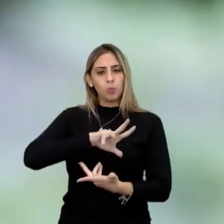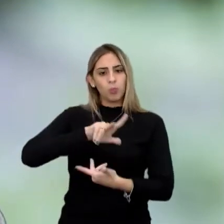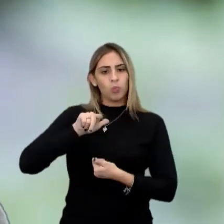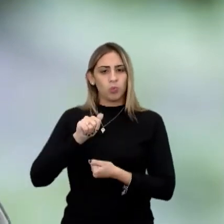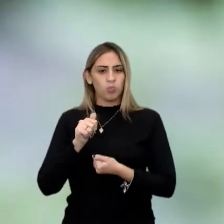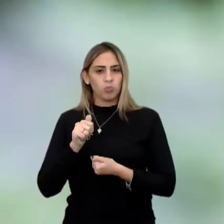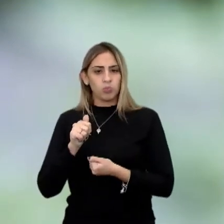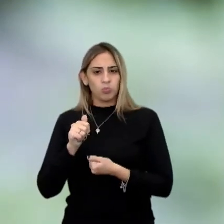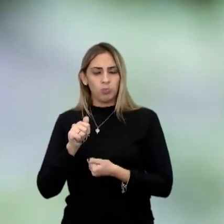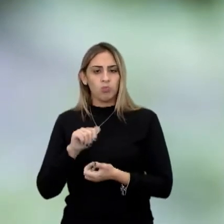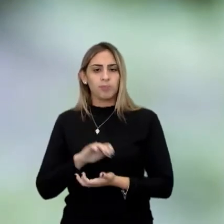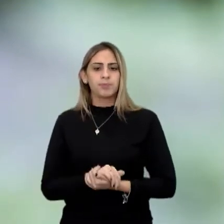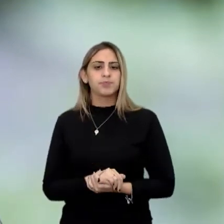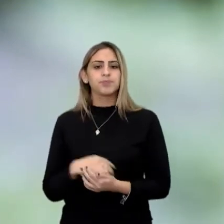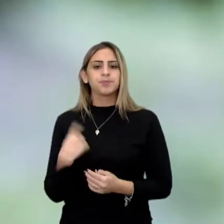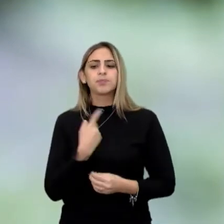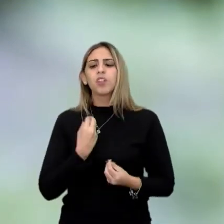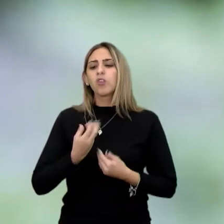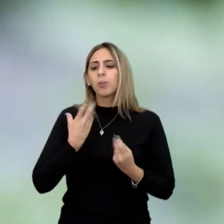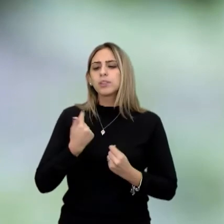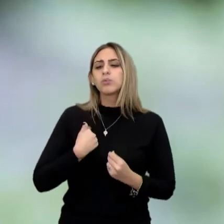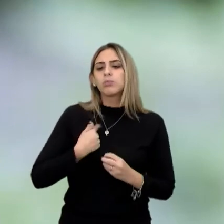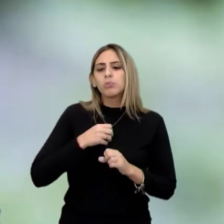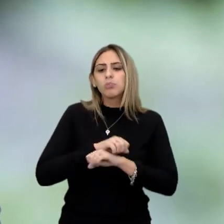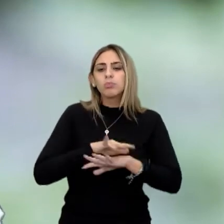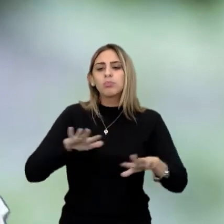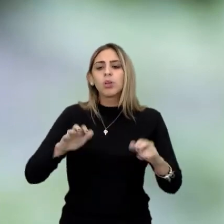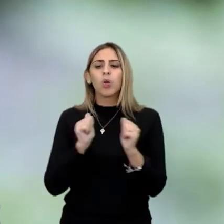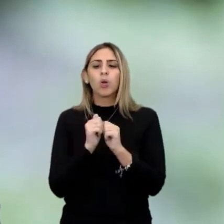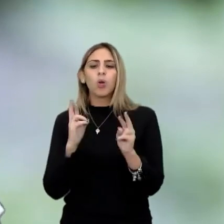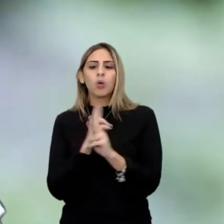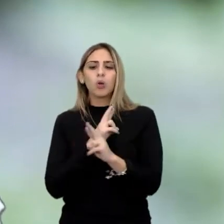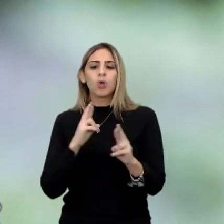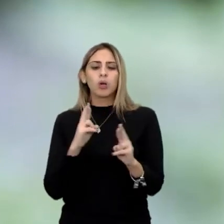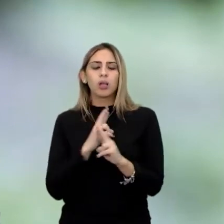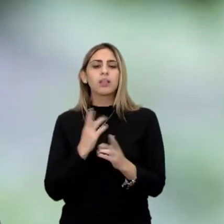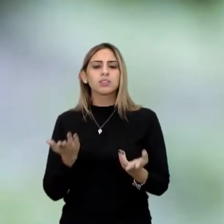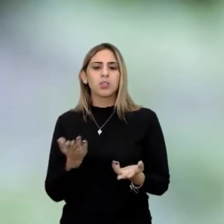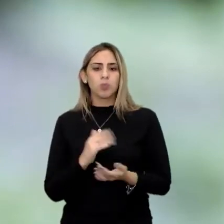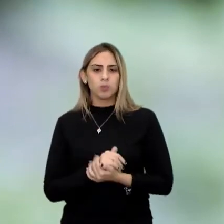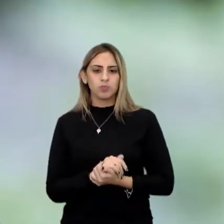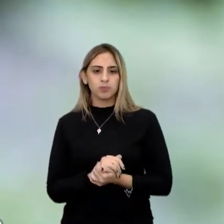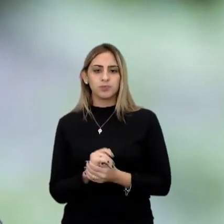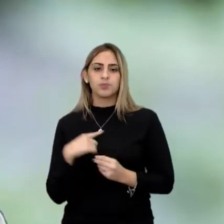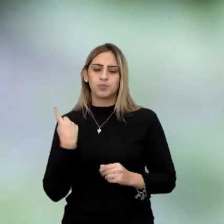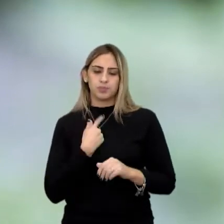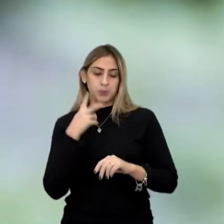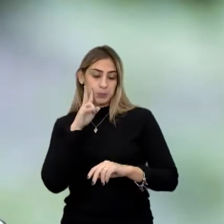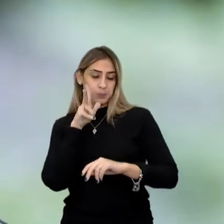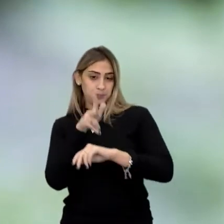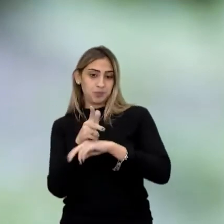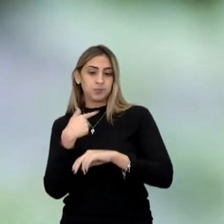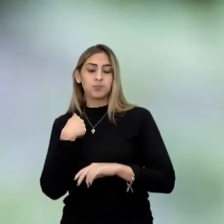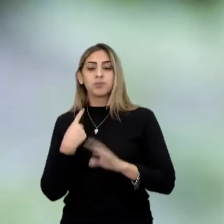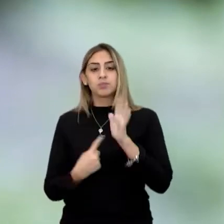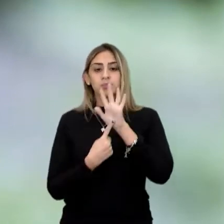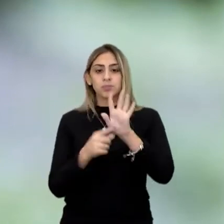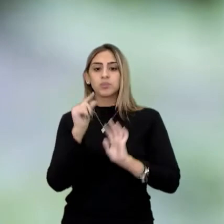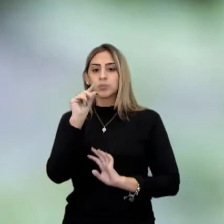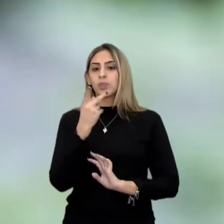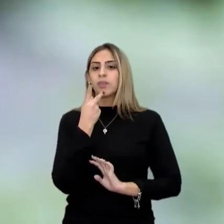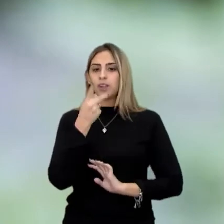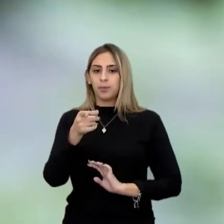que informações eu passo com relação à minha marca? Então, nós temos um vídeo que vai ilustrar um pouquinho essa fala